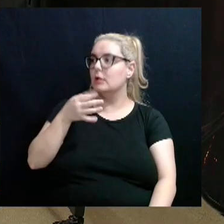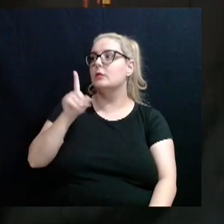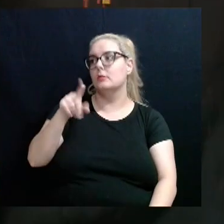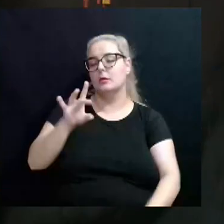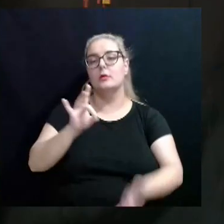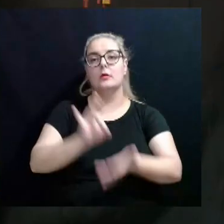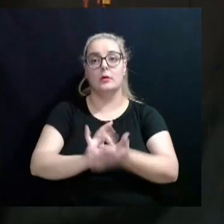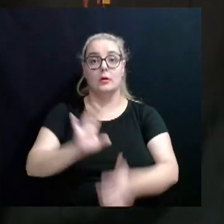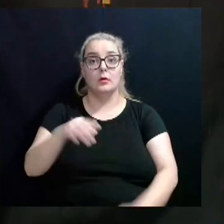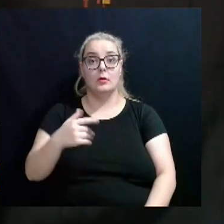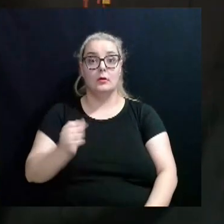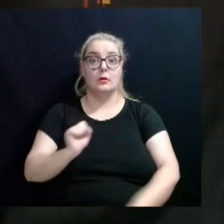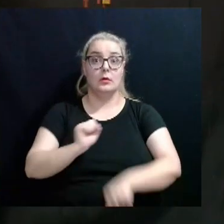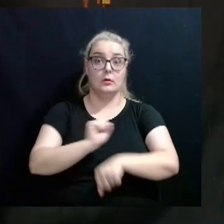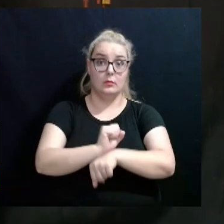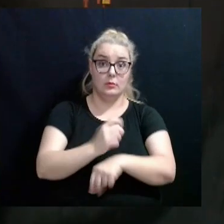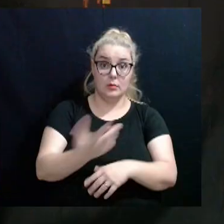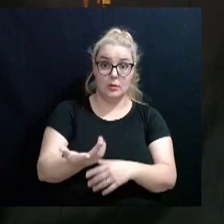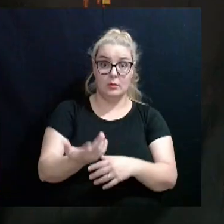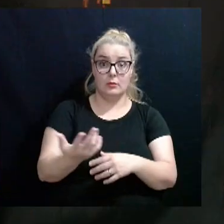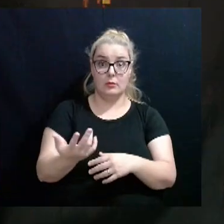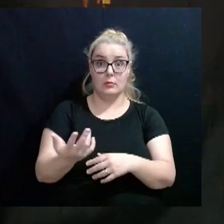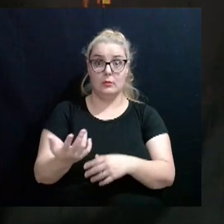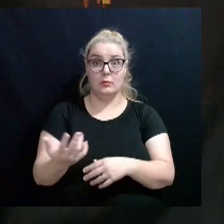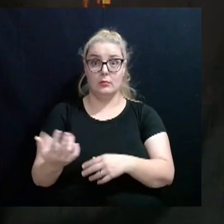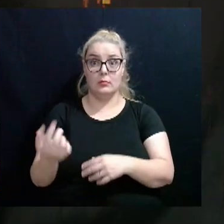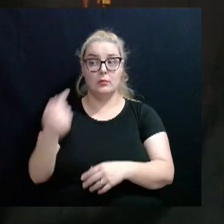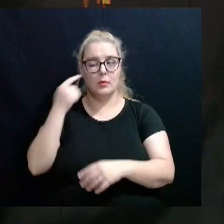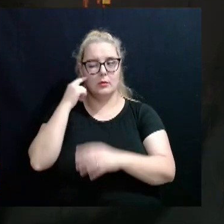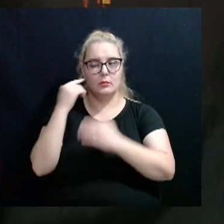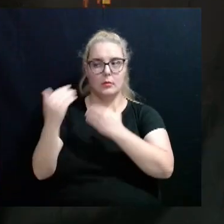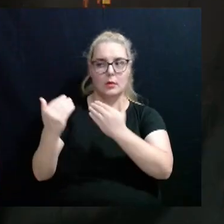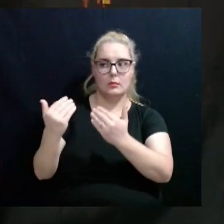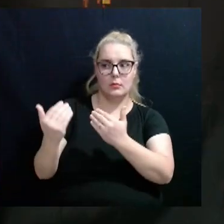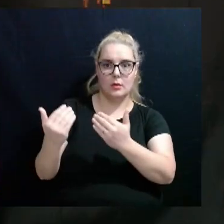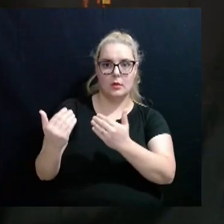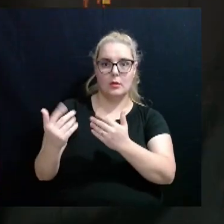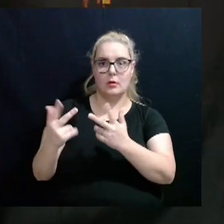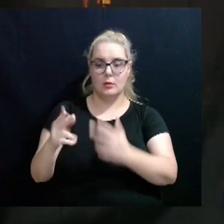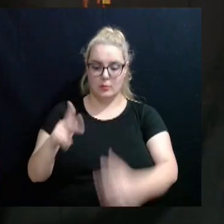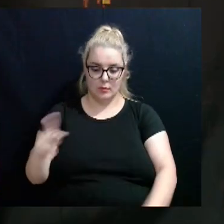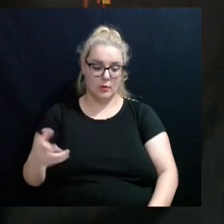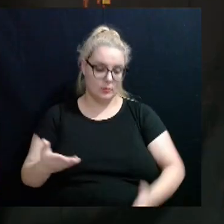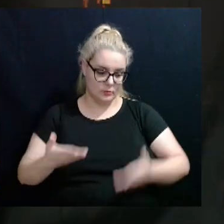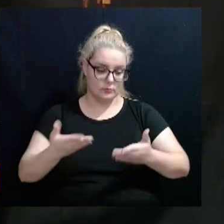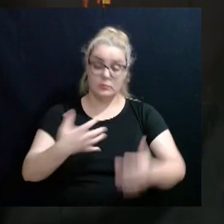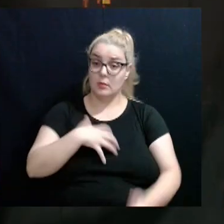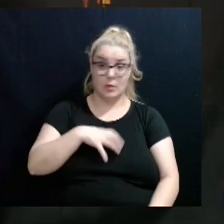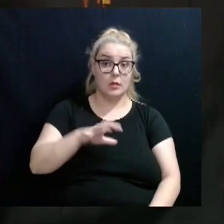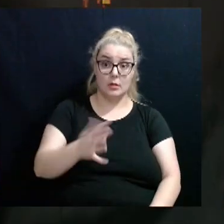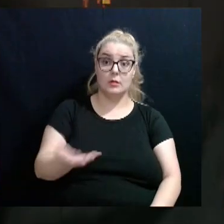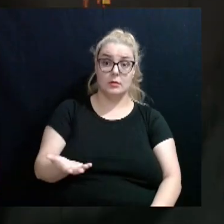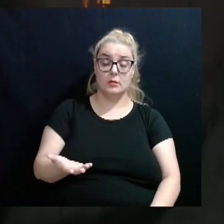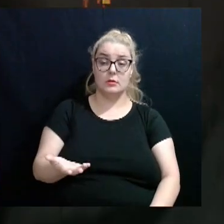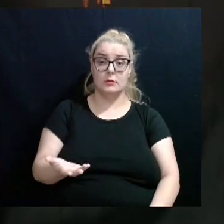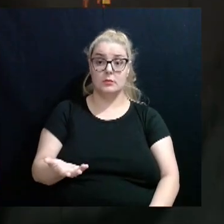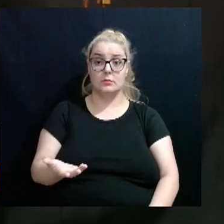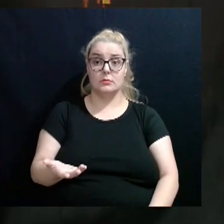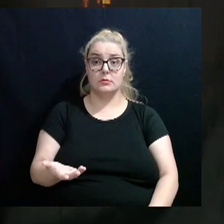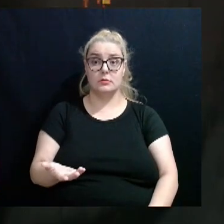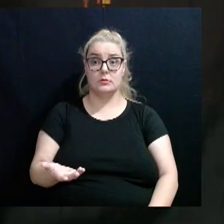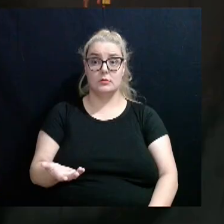para fazer uma analogia da forma que o professor trouxe, é isso, né, a gente está, trazendo